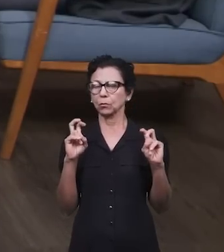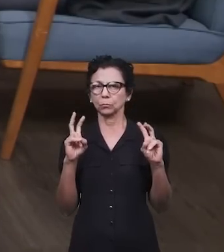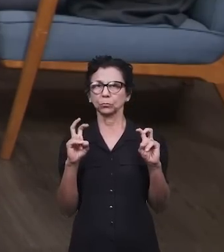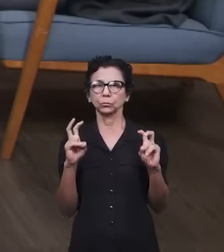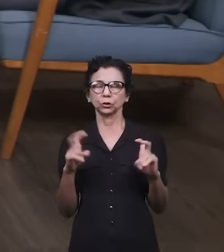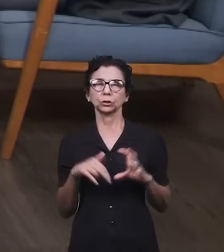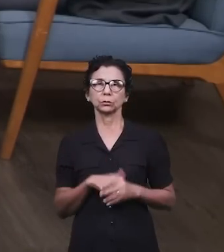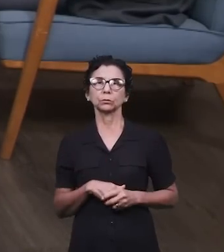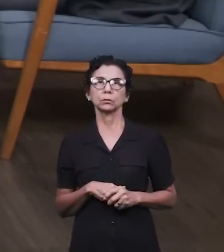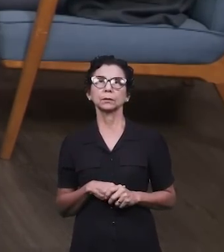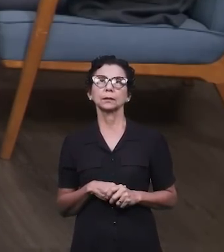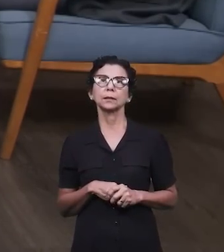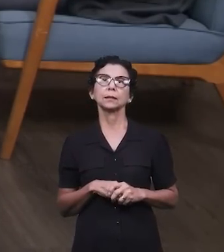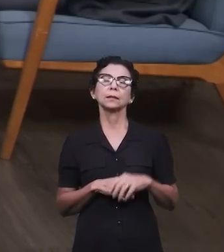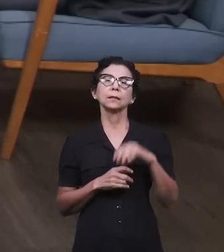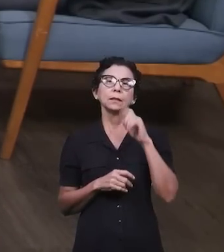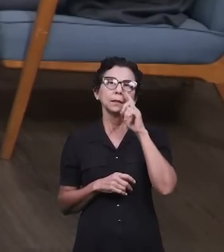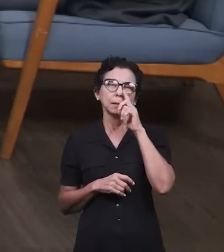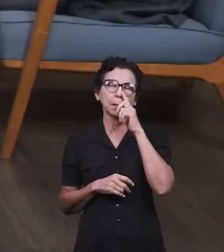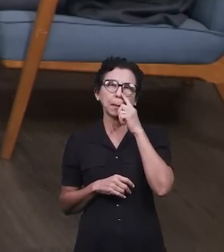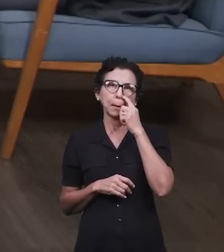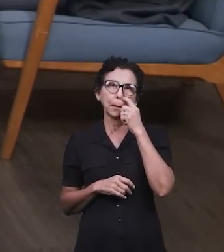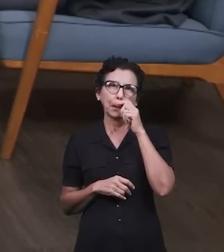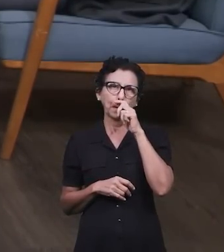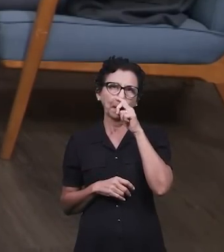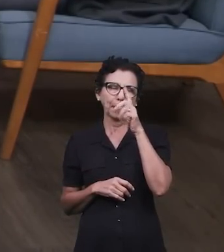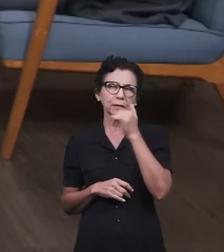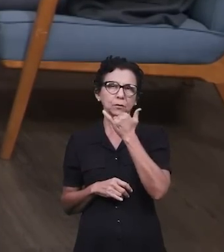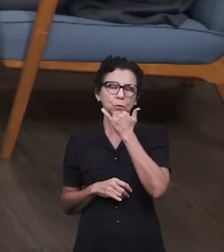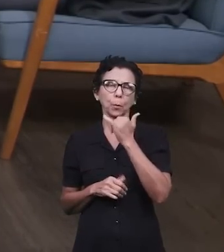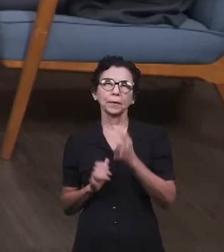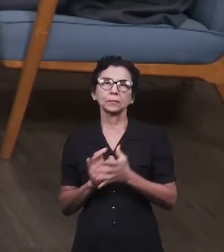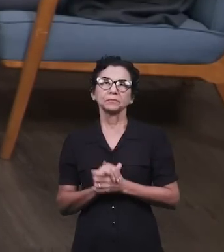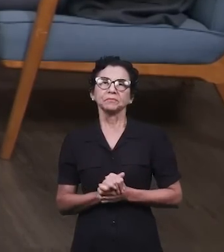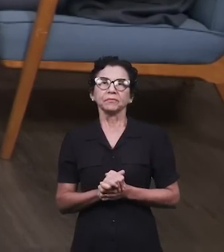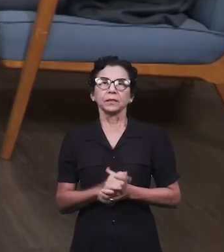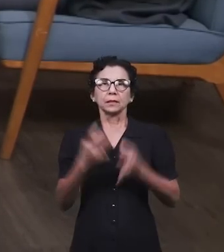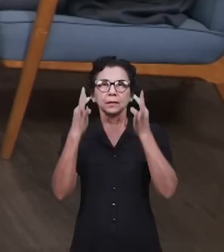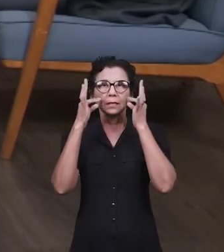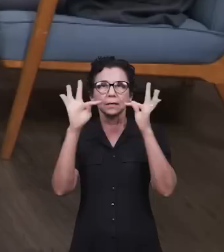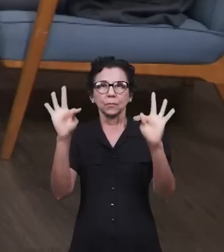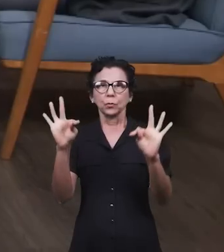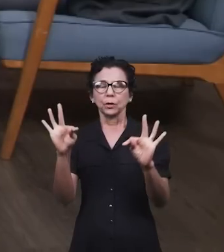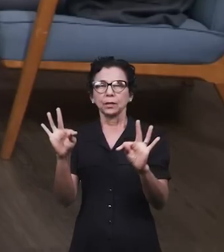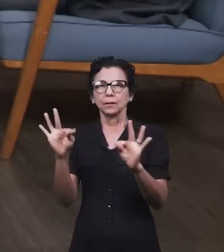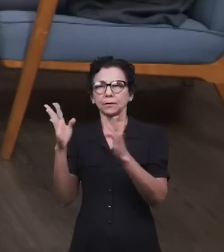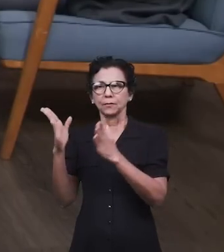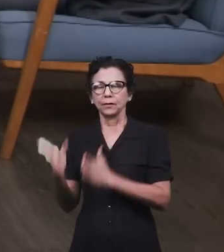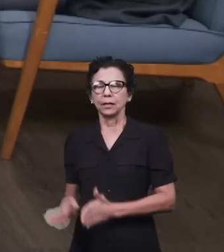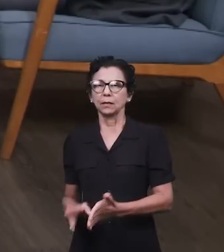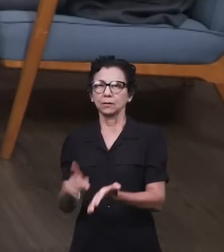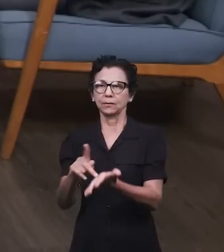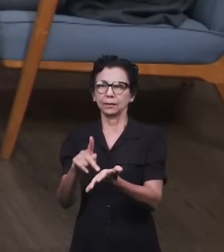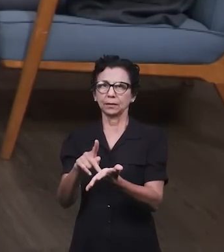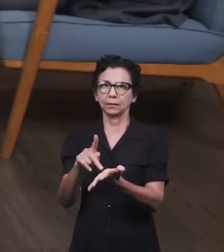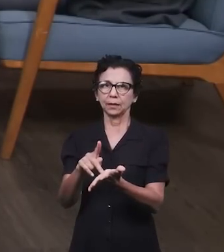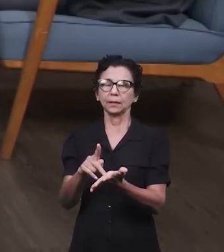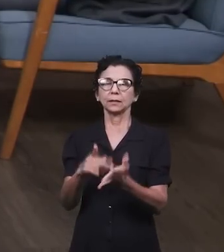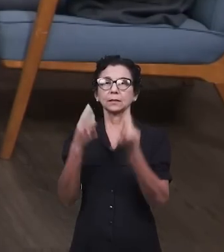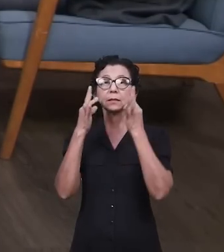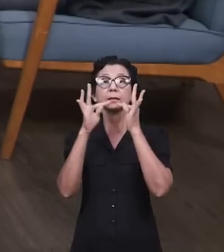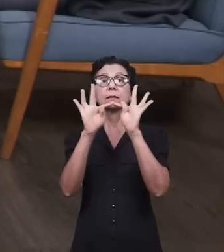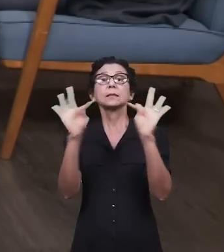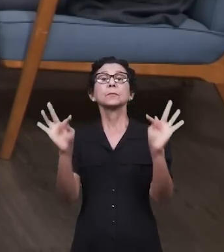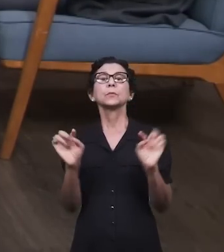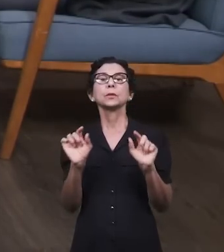últimos dias, quando diz que ele é testemunha fiel e verdadeira, a gente está falando de verdade absoluta. Amém. Né? Essa